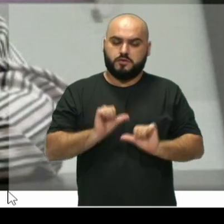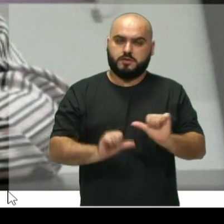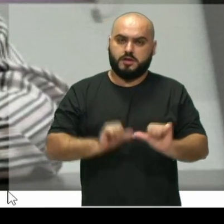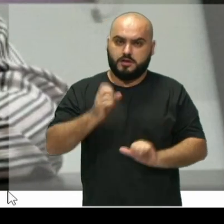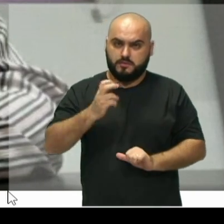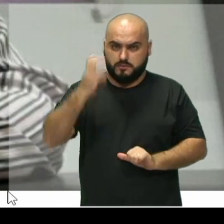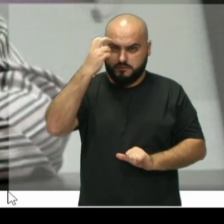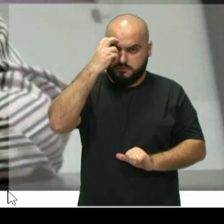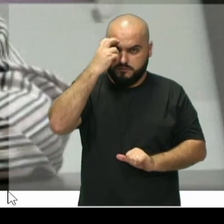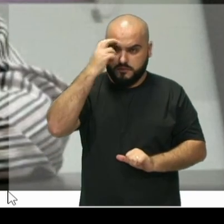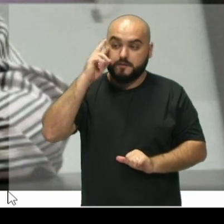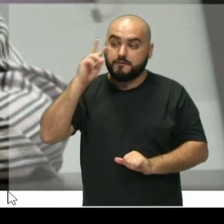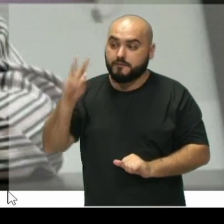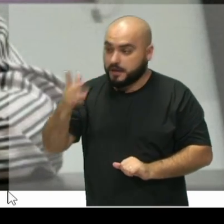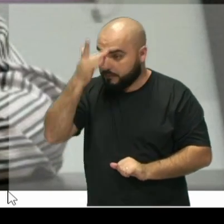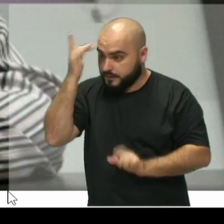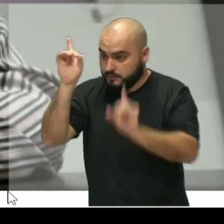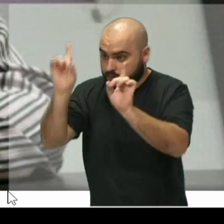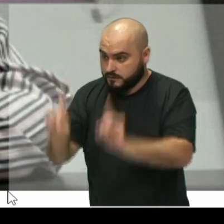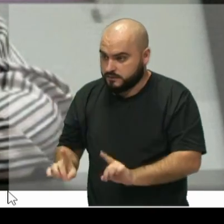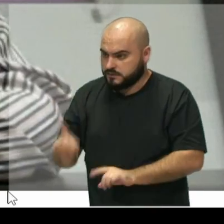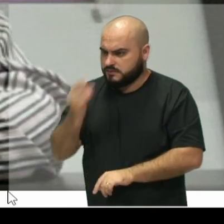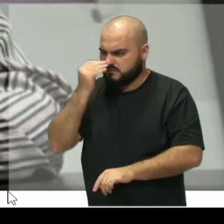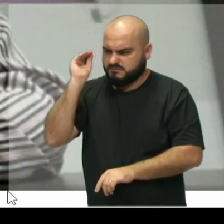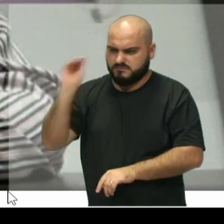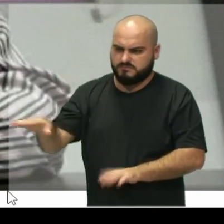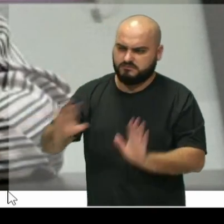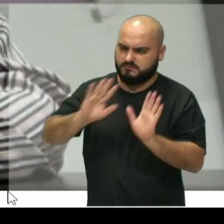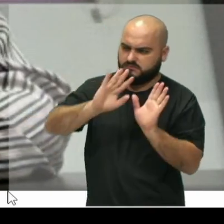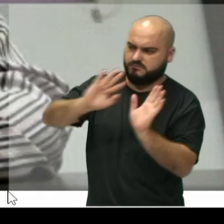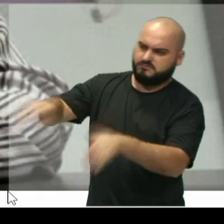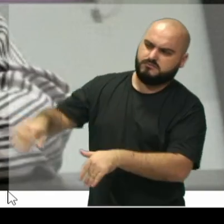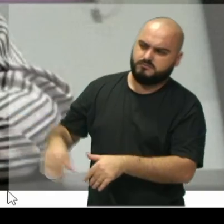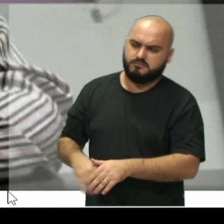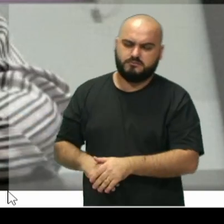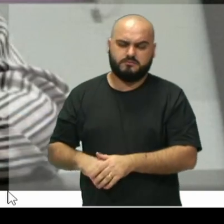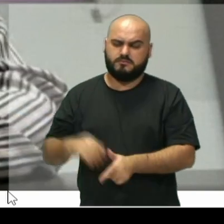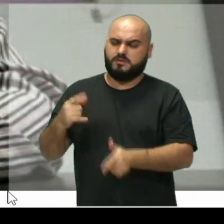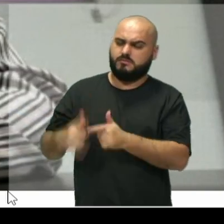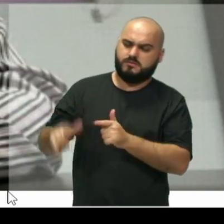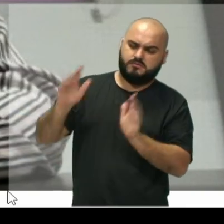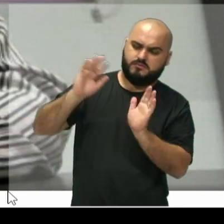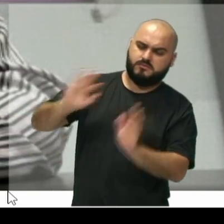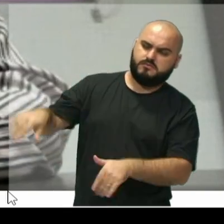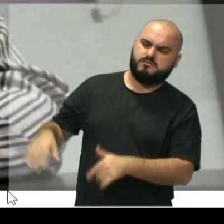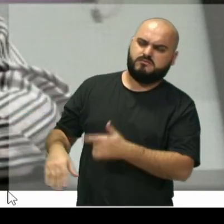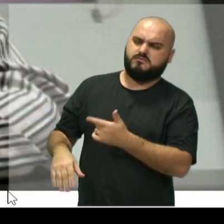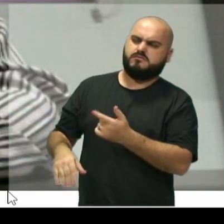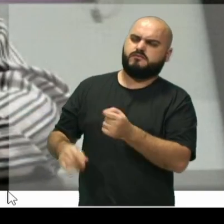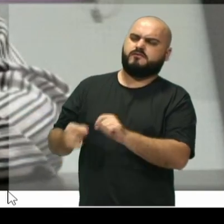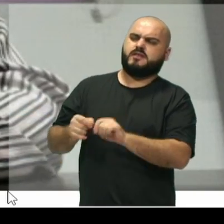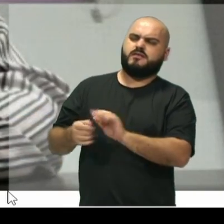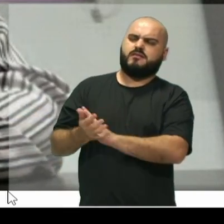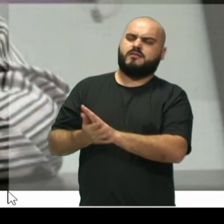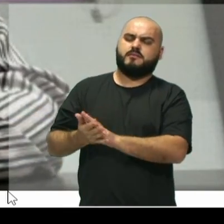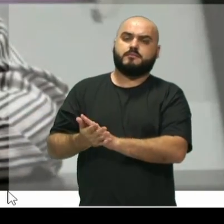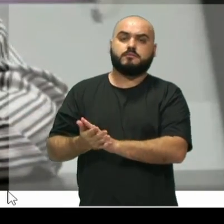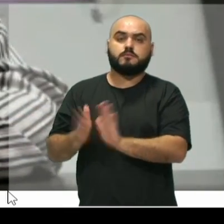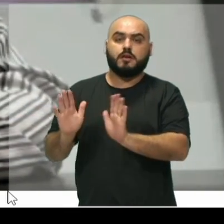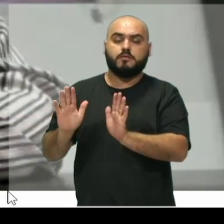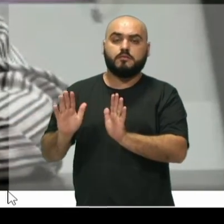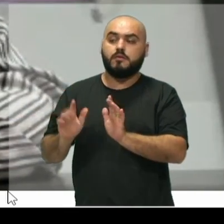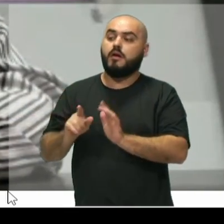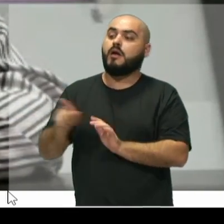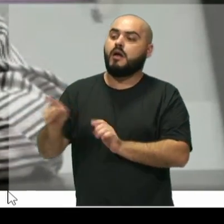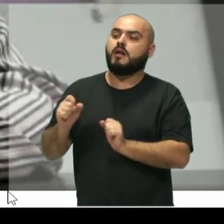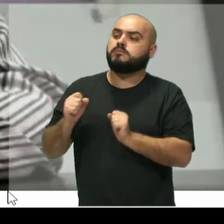deixar de ver a pessoa com deficiência como inútil, como o estorvo, como não tem produtividade, e ver ela no potencial que ela